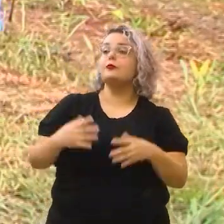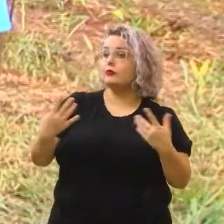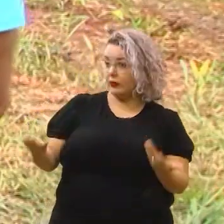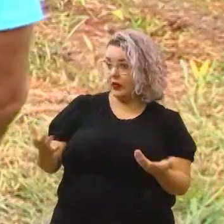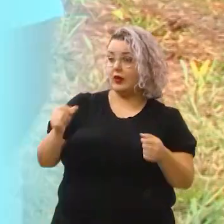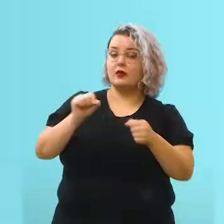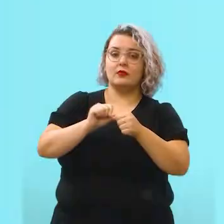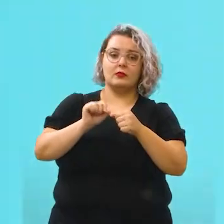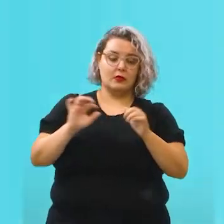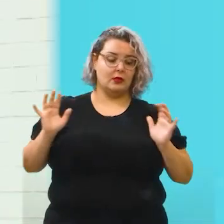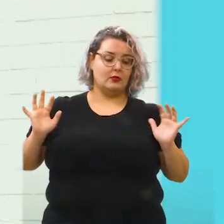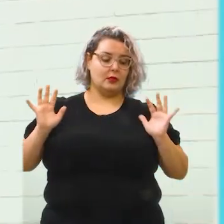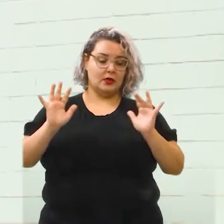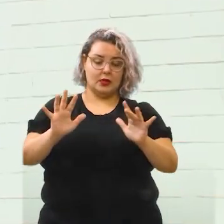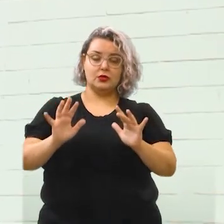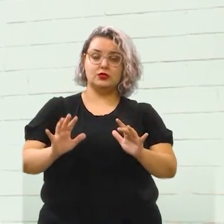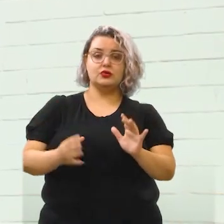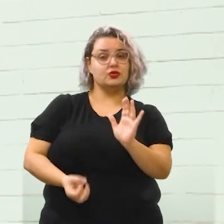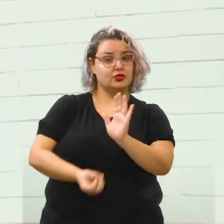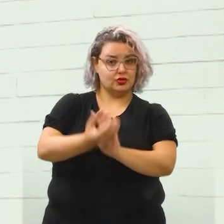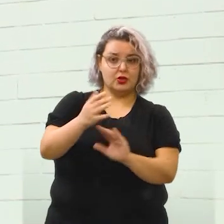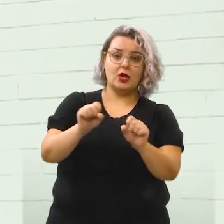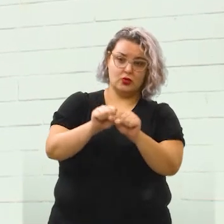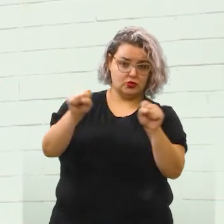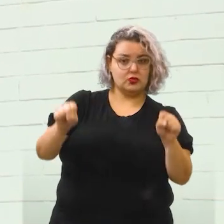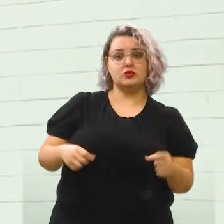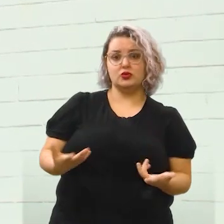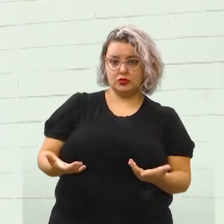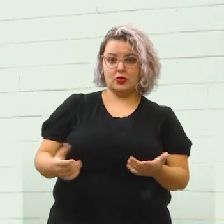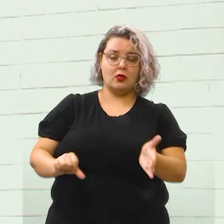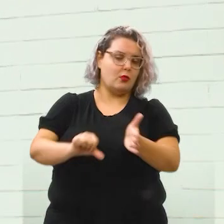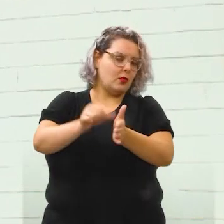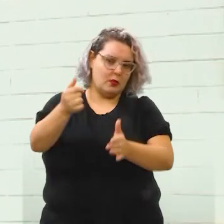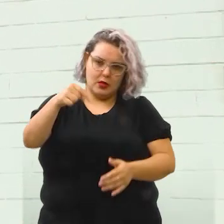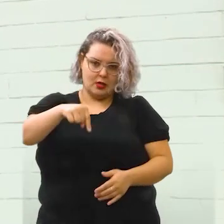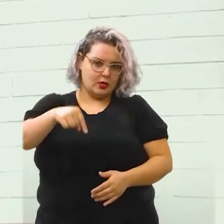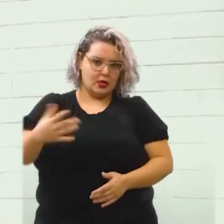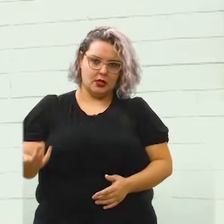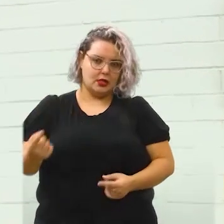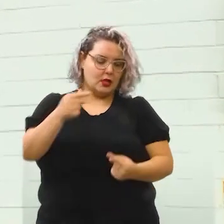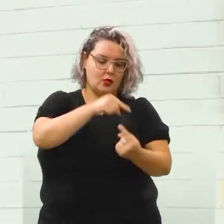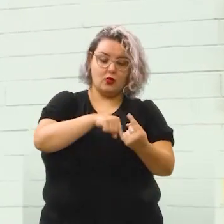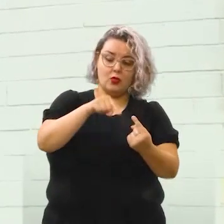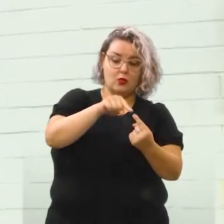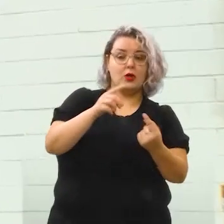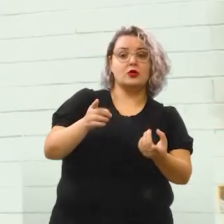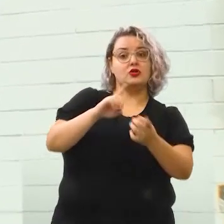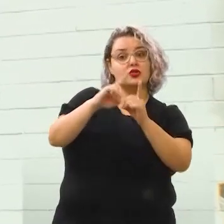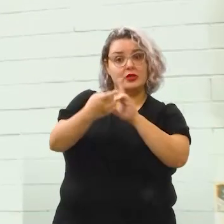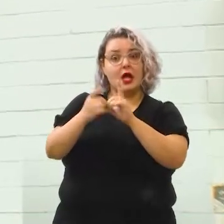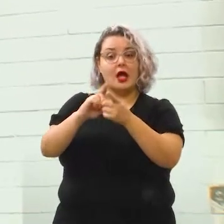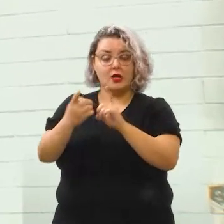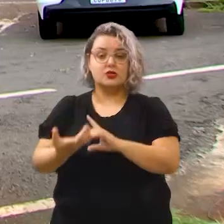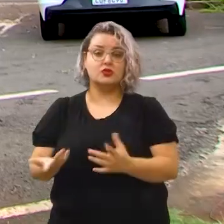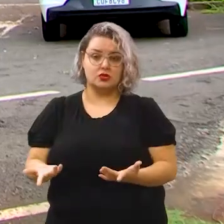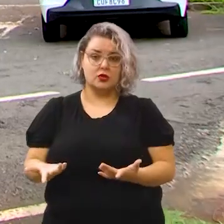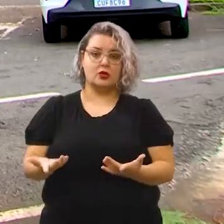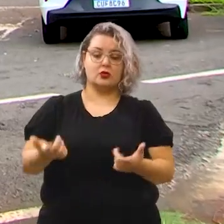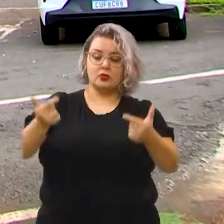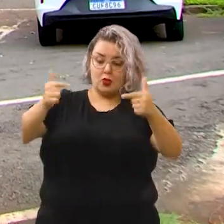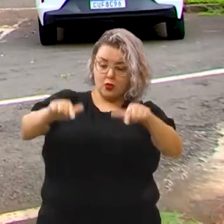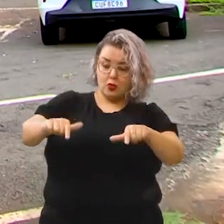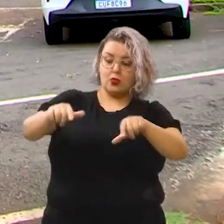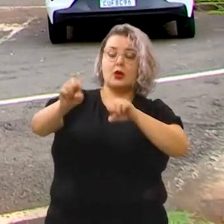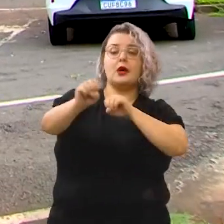Então a gente fez esse mutirão de implantação desse sistema, um sistema piloto aqui, que tem finalidade didática, né? Como a gente está